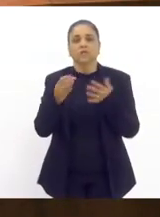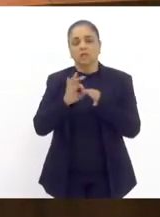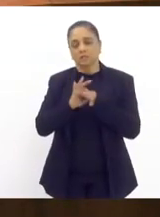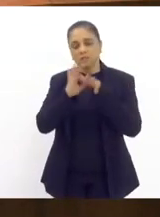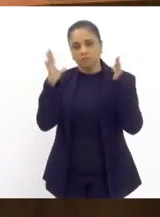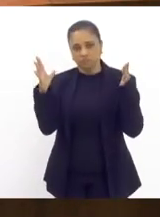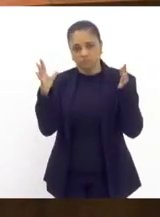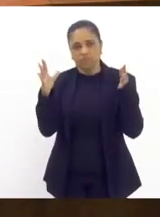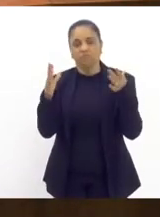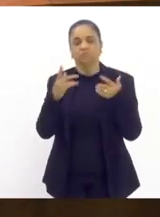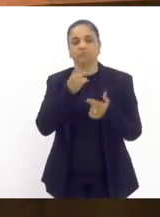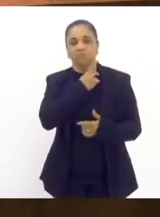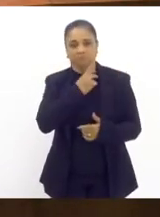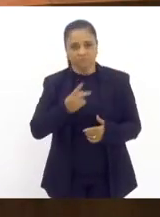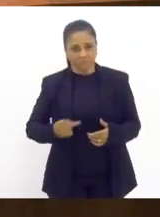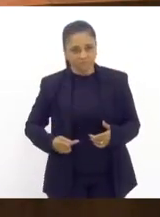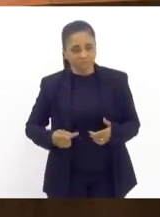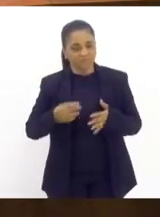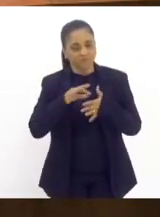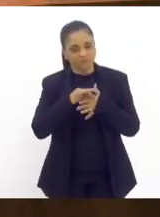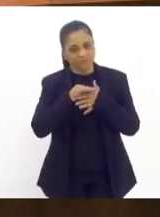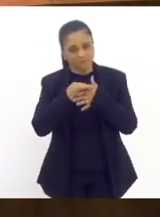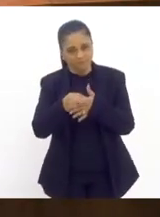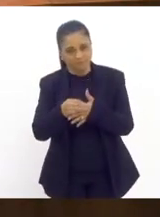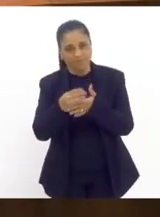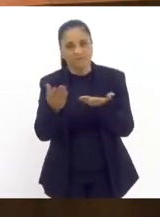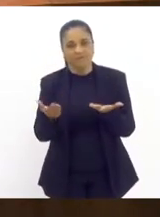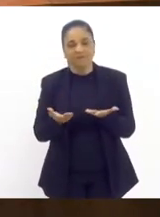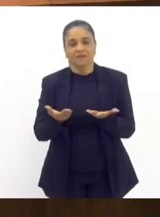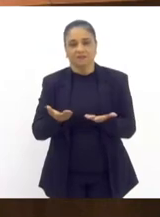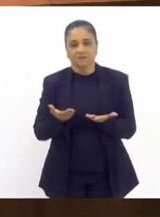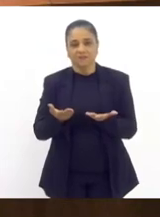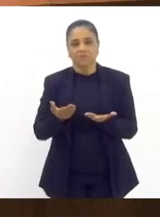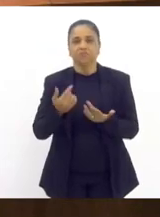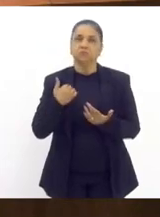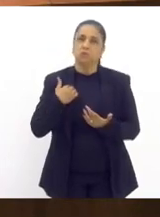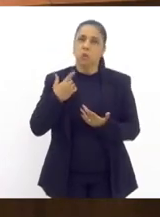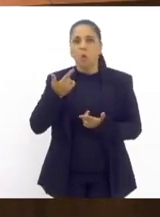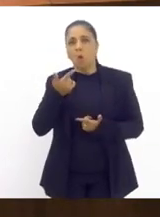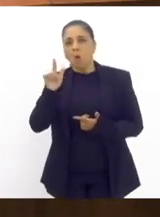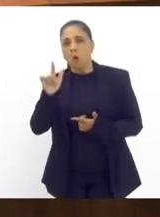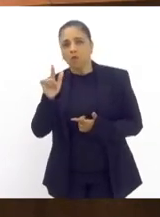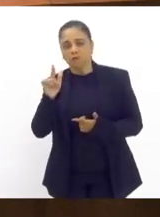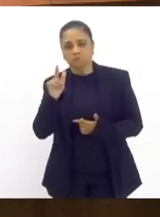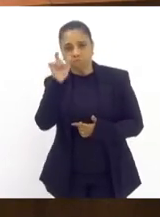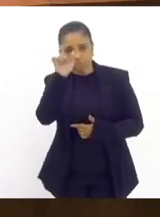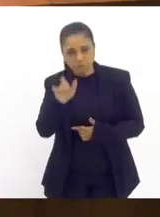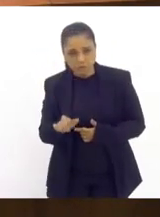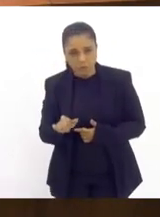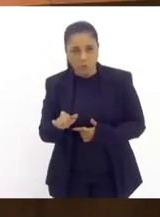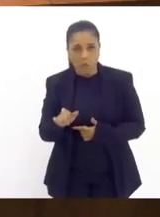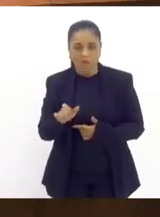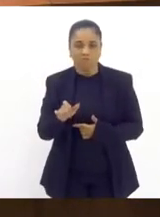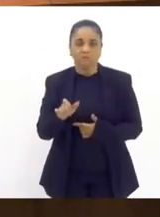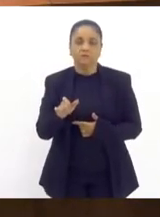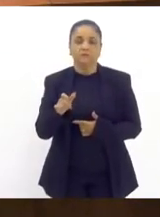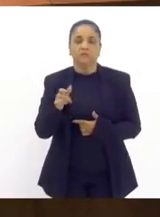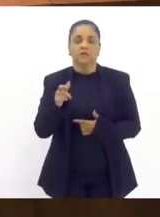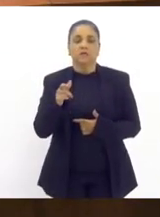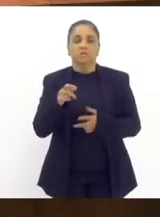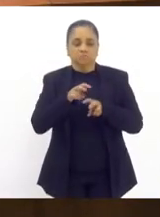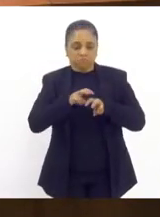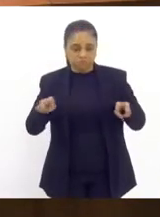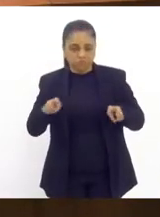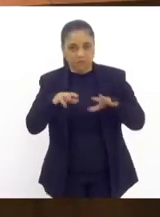de condição de vossa excelência talvez não fizesse essa parte aqui se fosse outra pessoa presidiana sessão mas eu quero aqui me dirigir